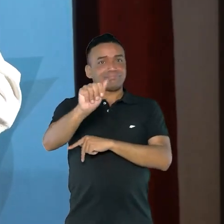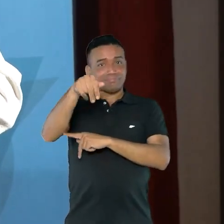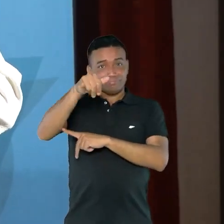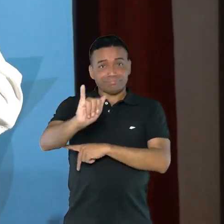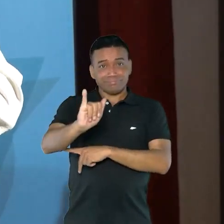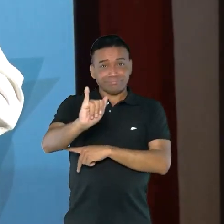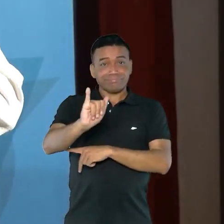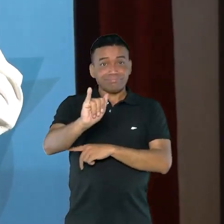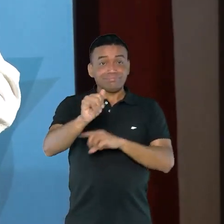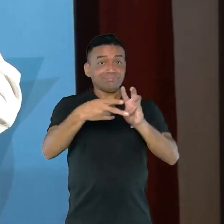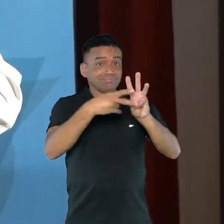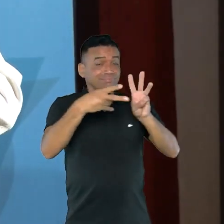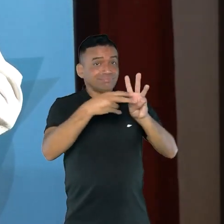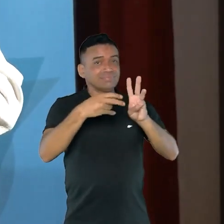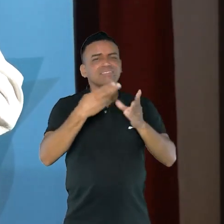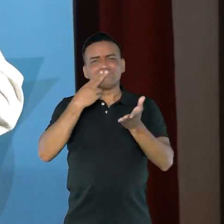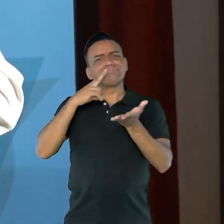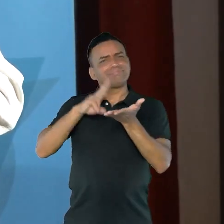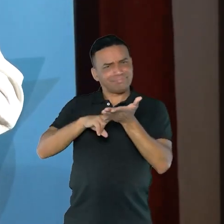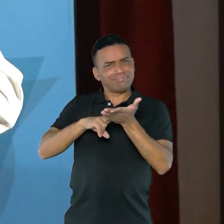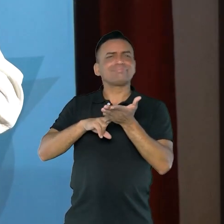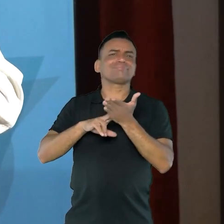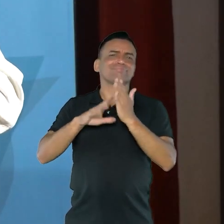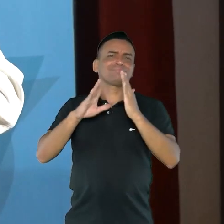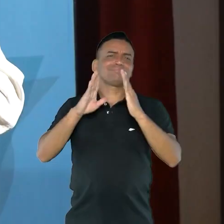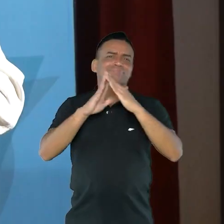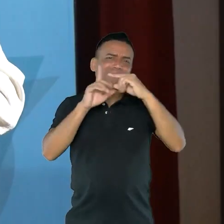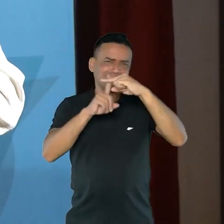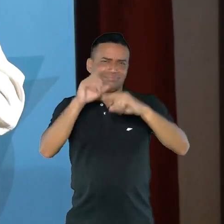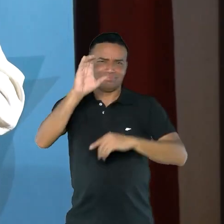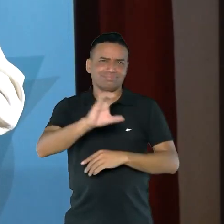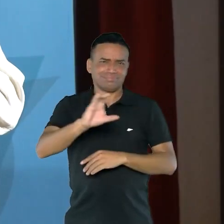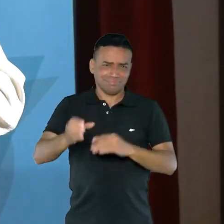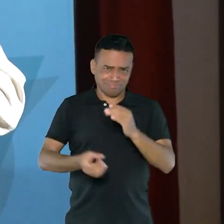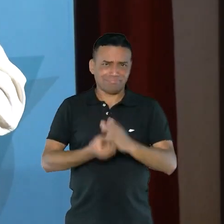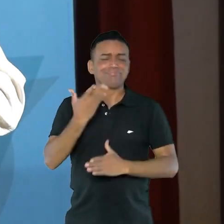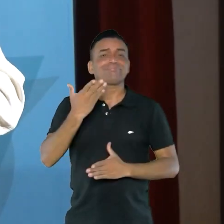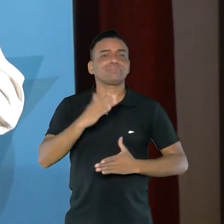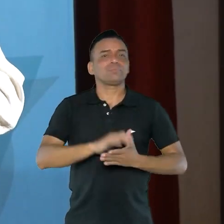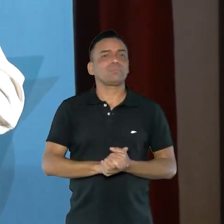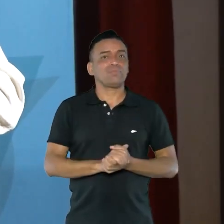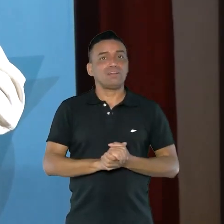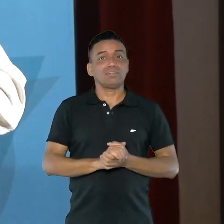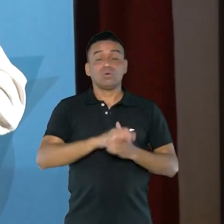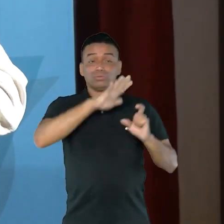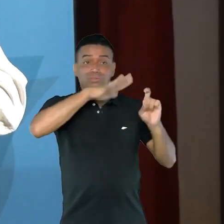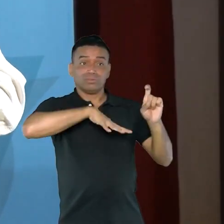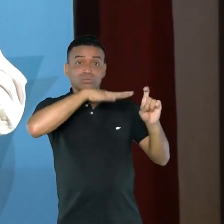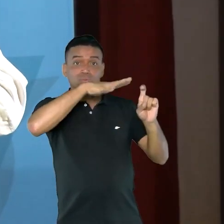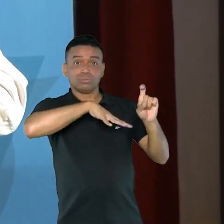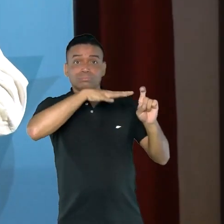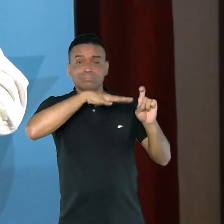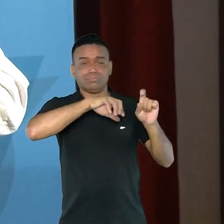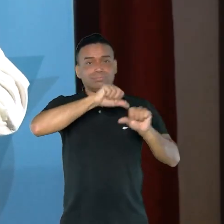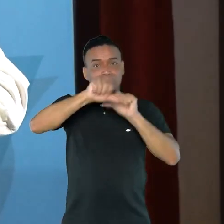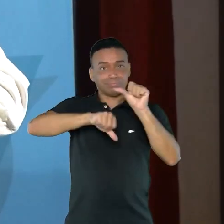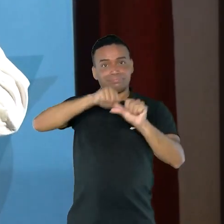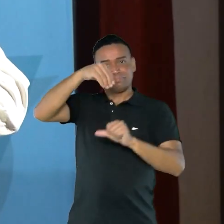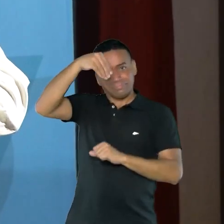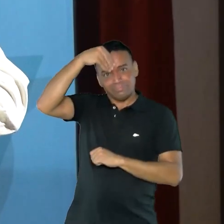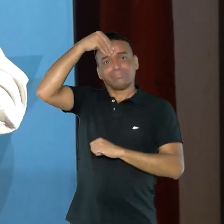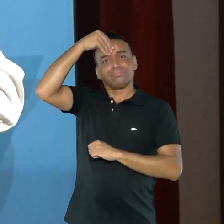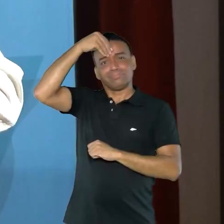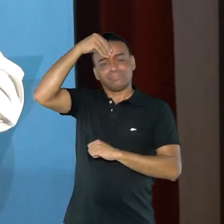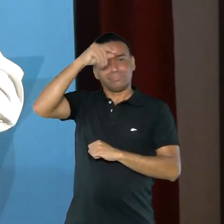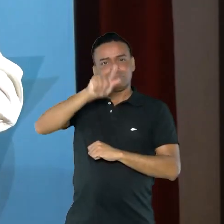ritual chamado de desbatismo guarani ou contrabatismo guarani. E